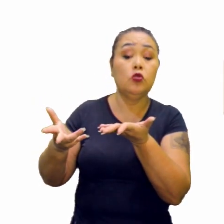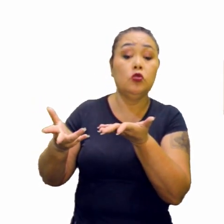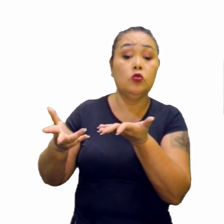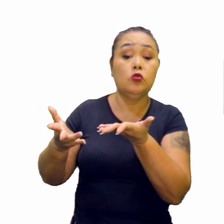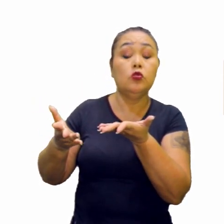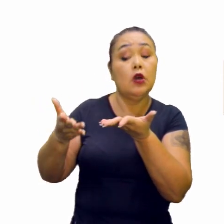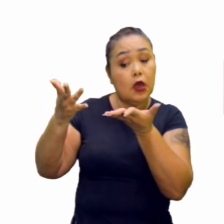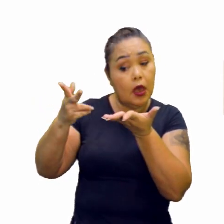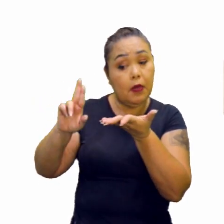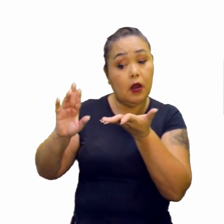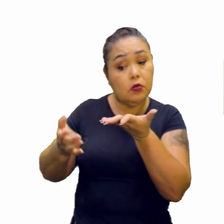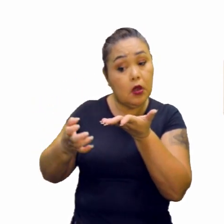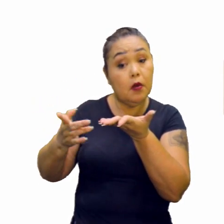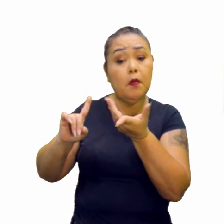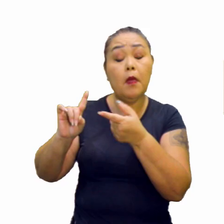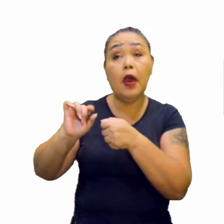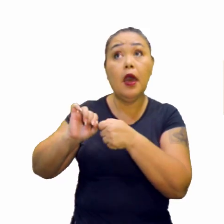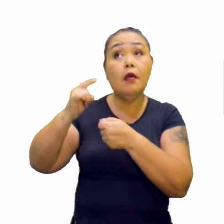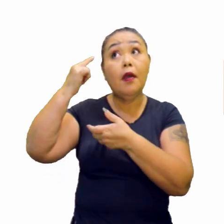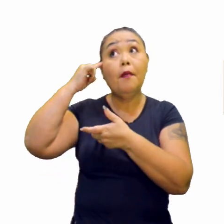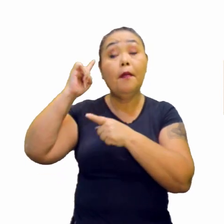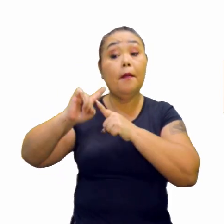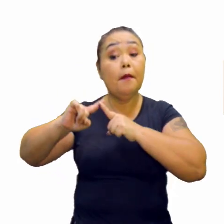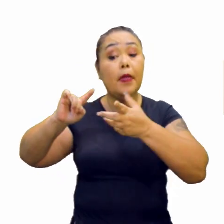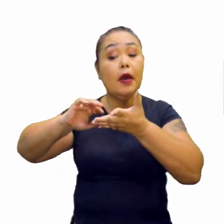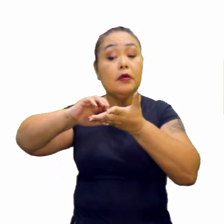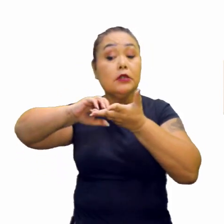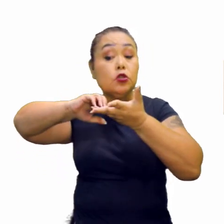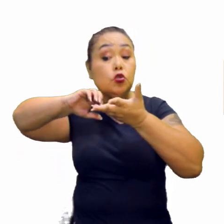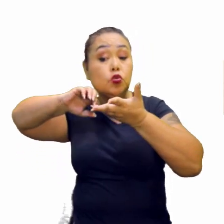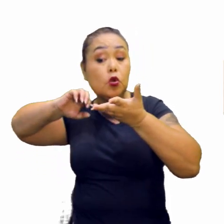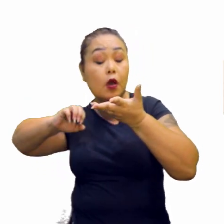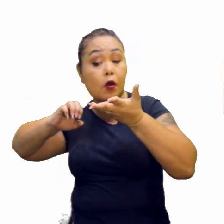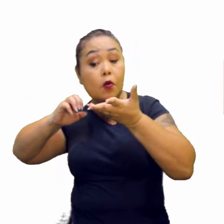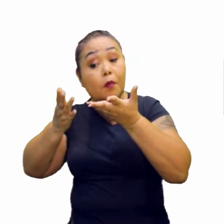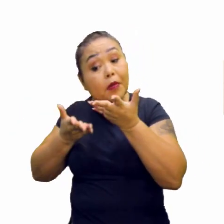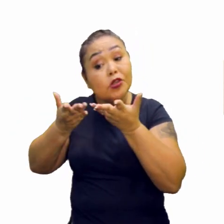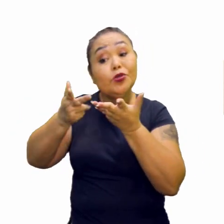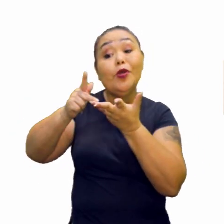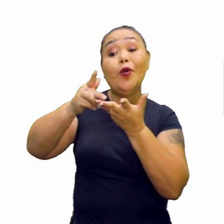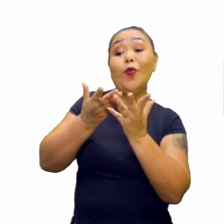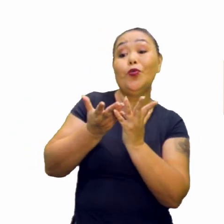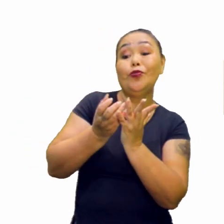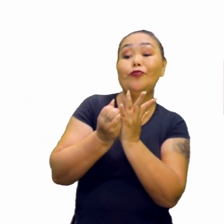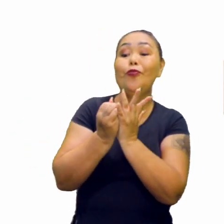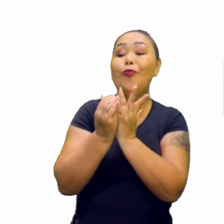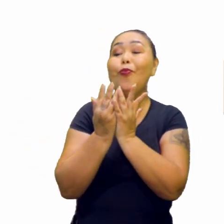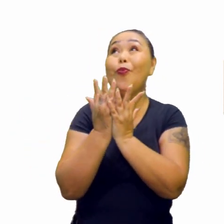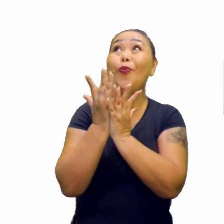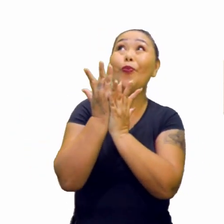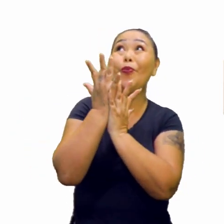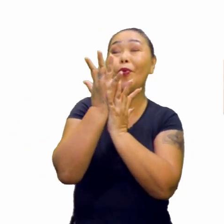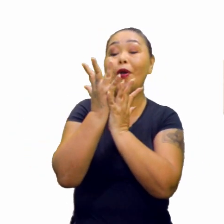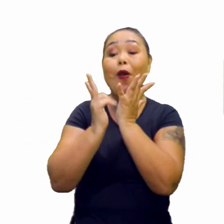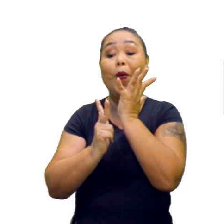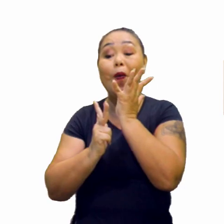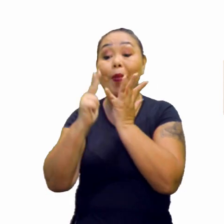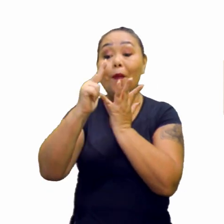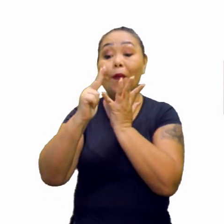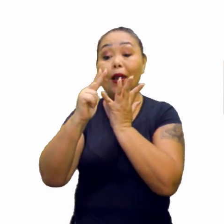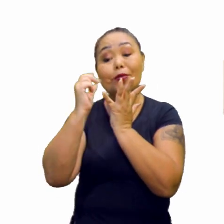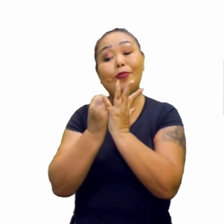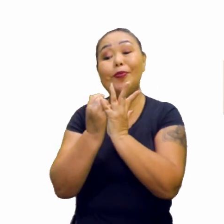Mas você suprime de uma parte para estimular na outra. Então a gente fala que esse processo é